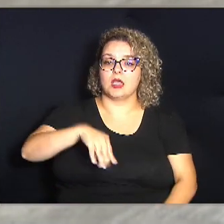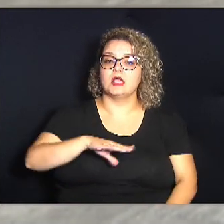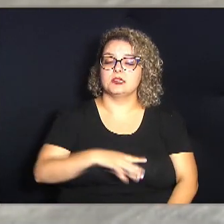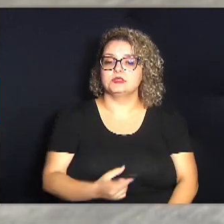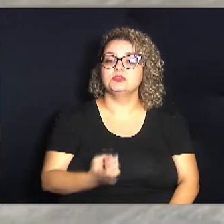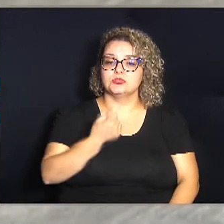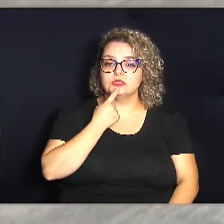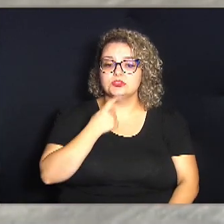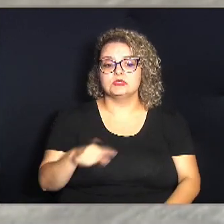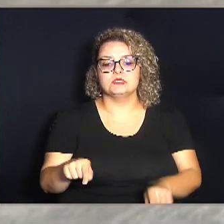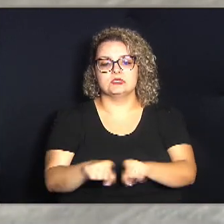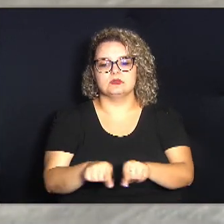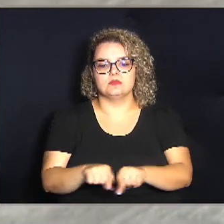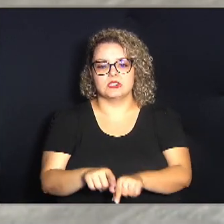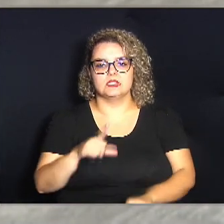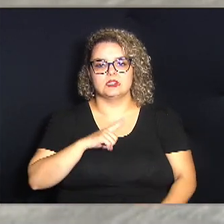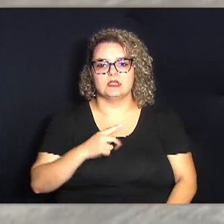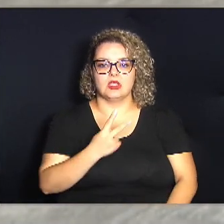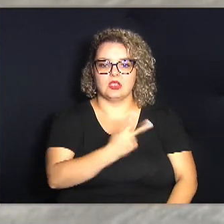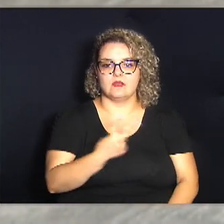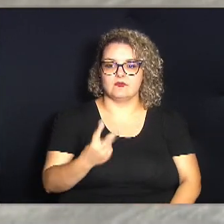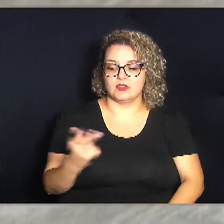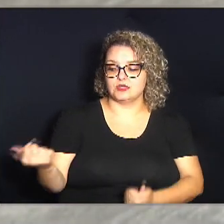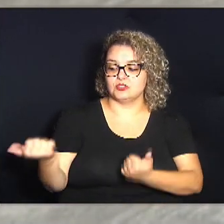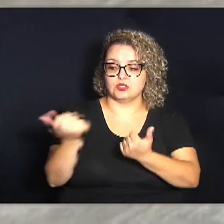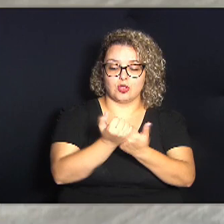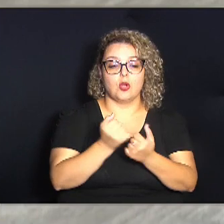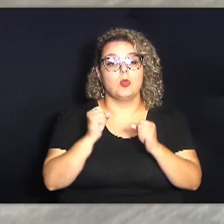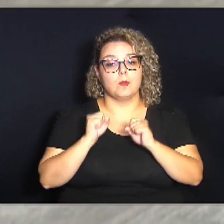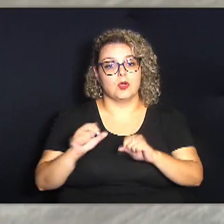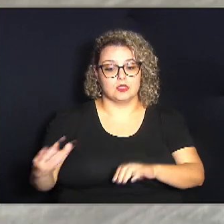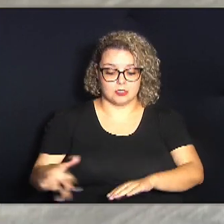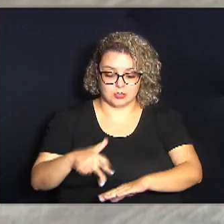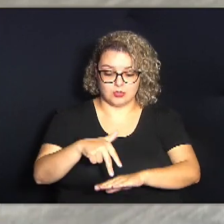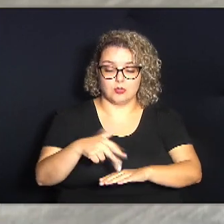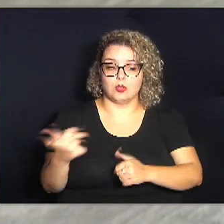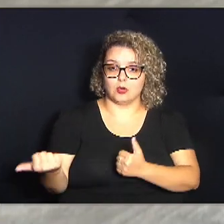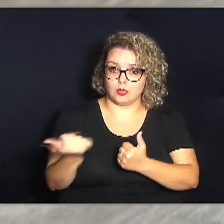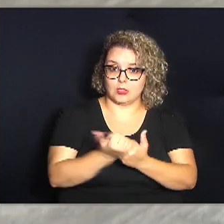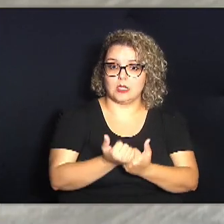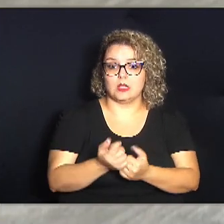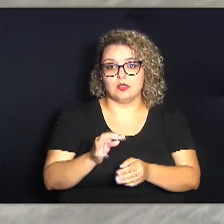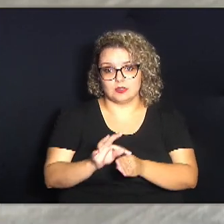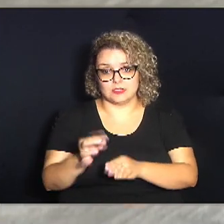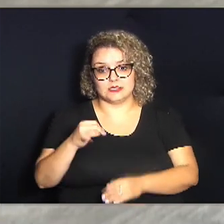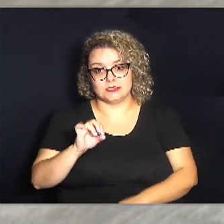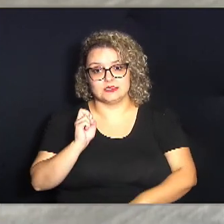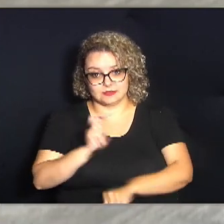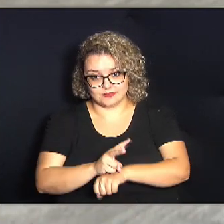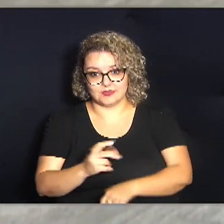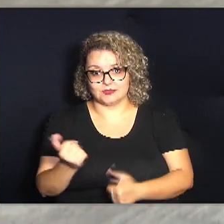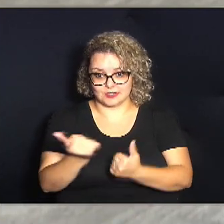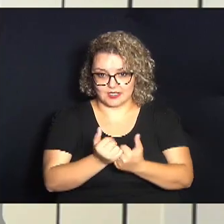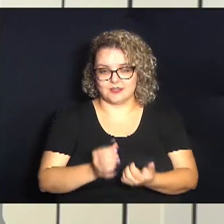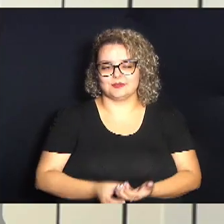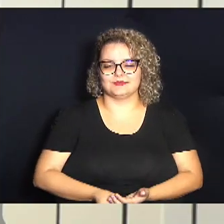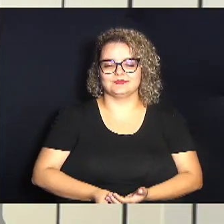E temos também 22 suplentes que poderão ocupar o cargo de conselheiro se houver vacância do cargo.